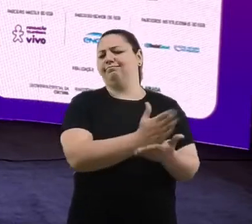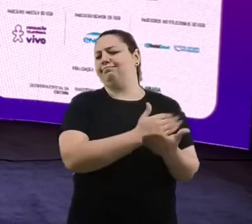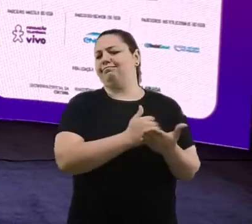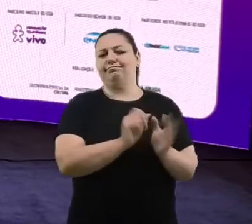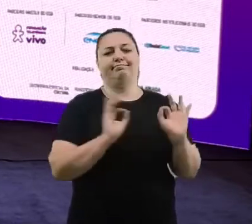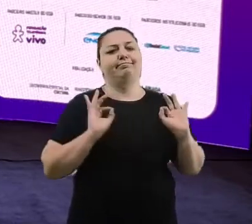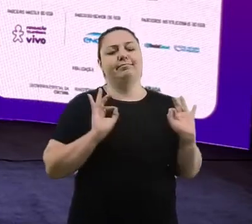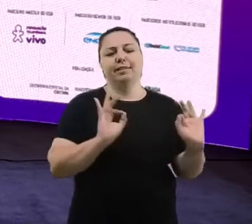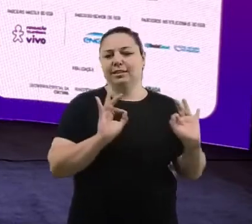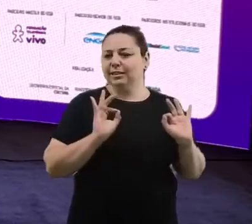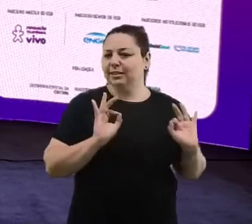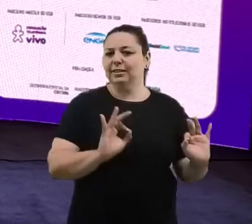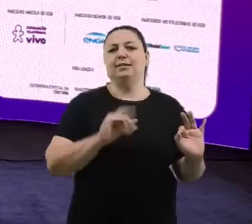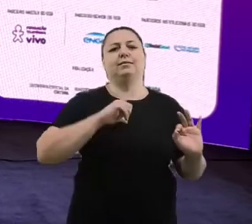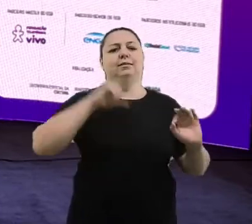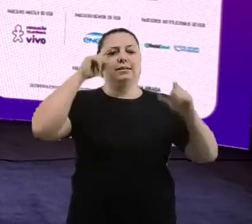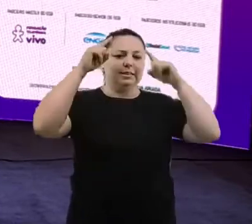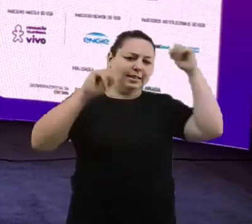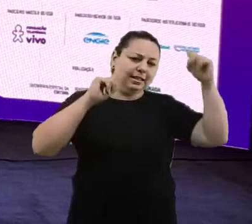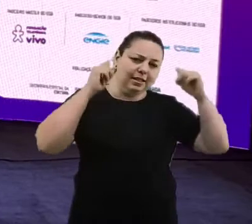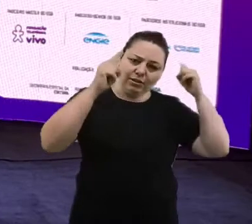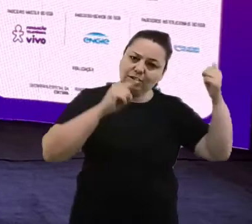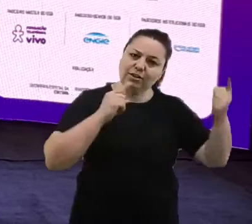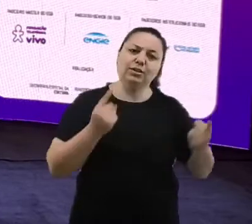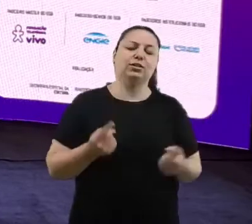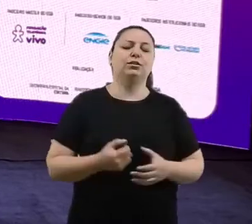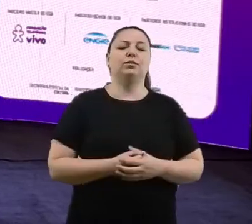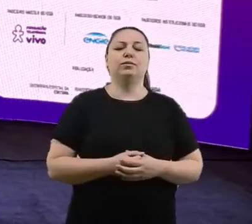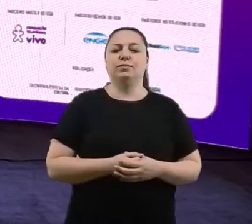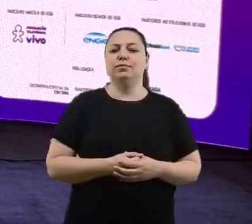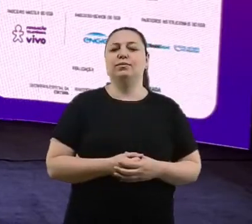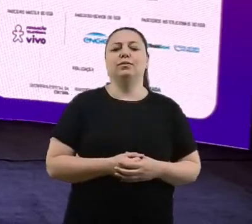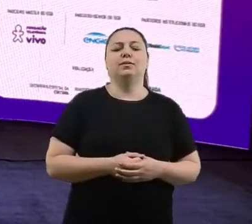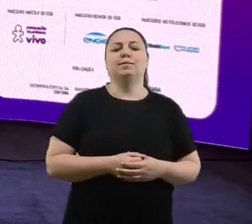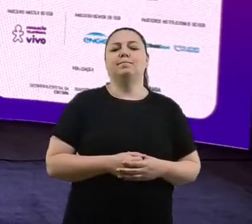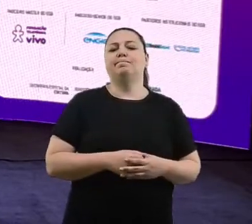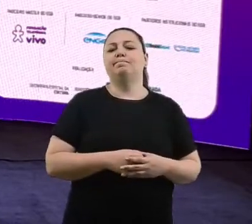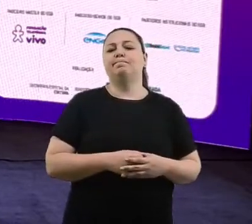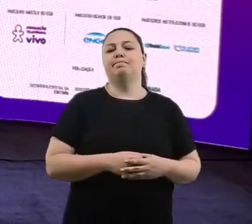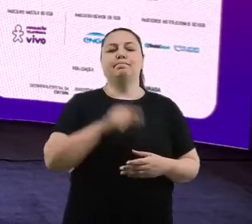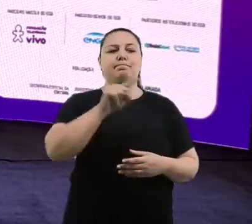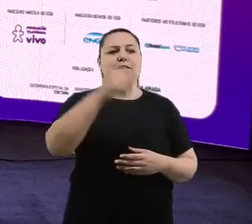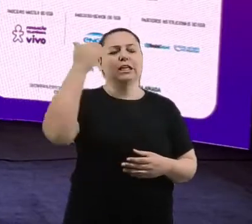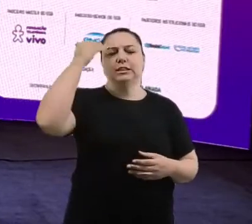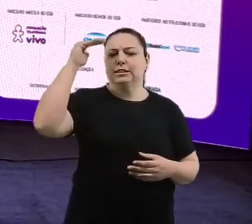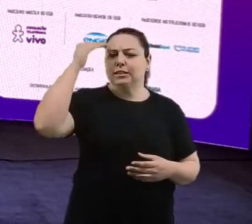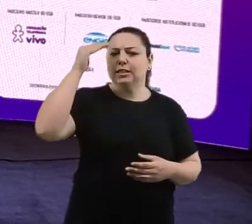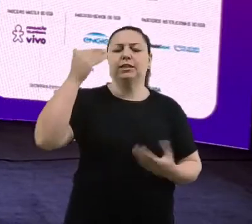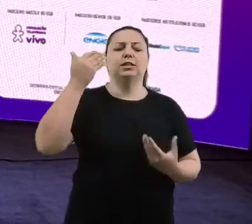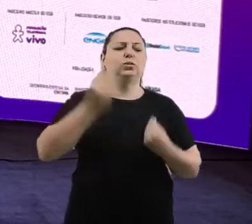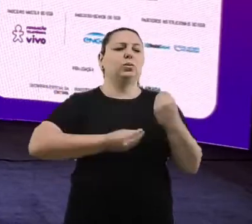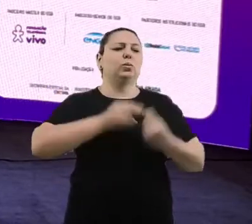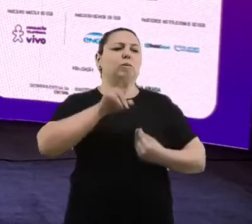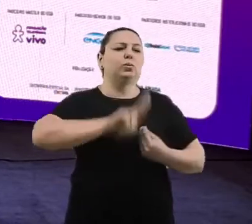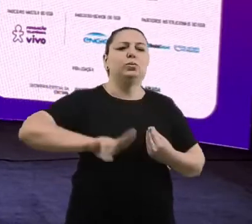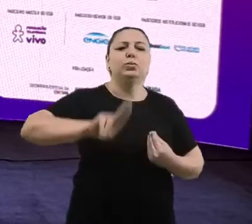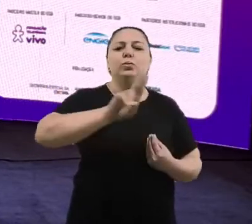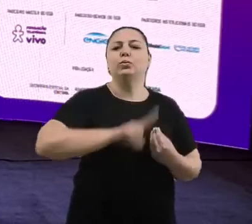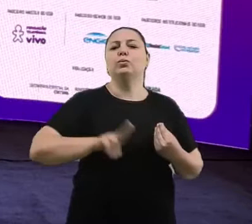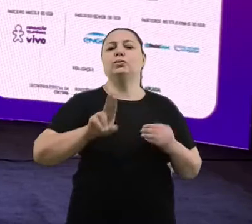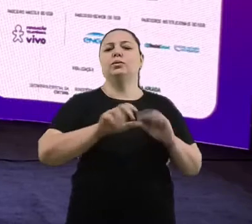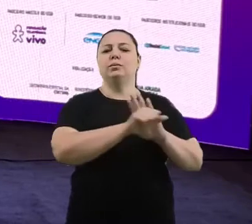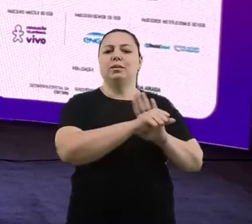habilidade criativa, com uma habilidade de compreensão do usuário, compreensão de como